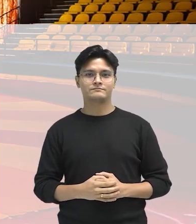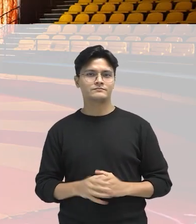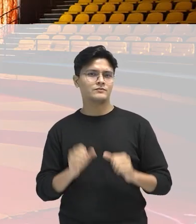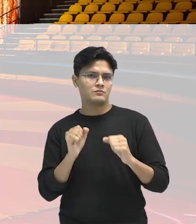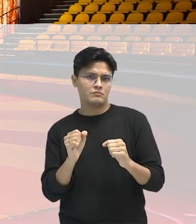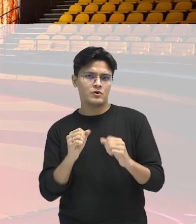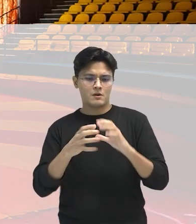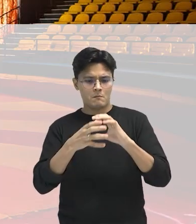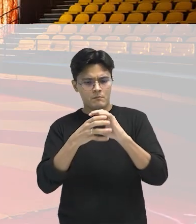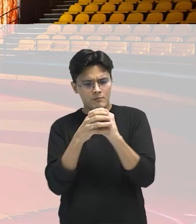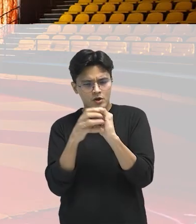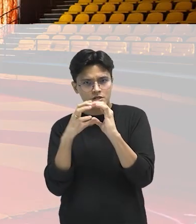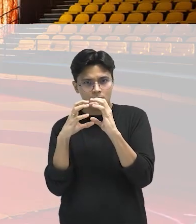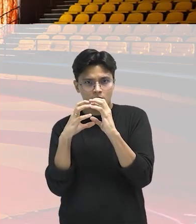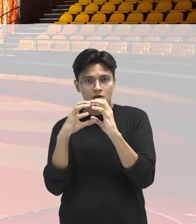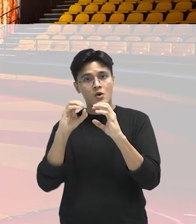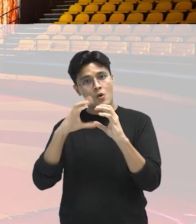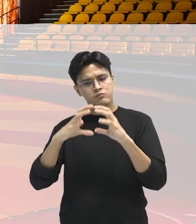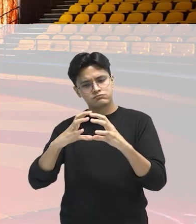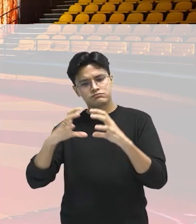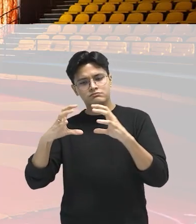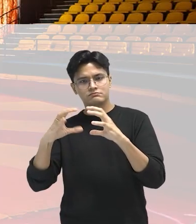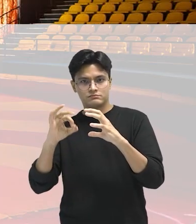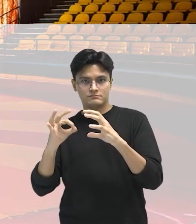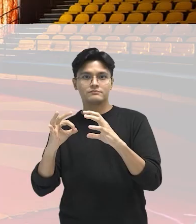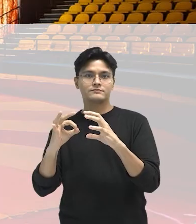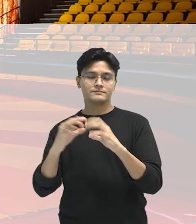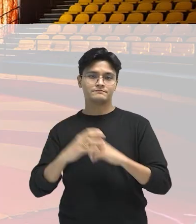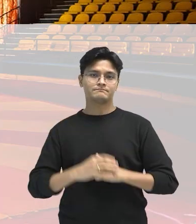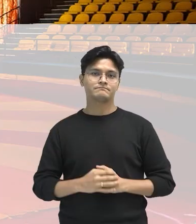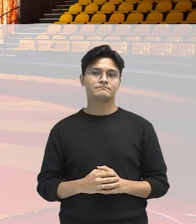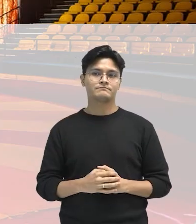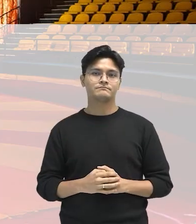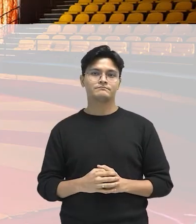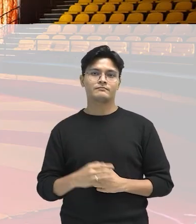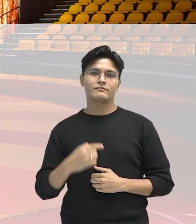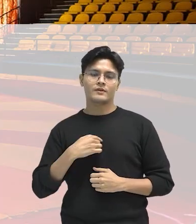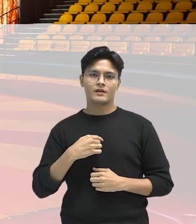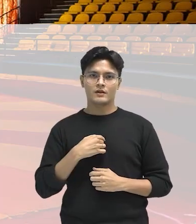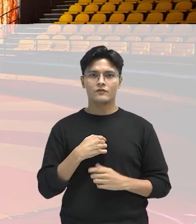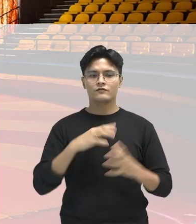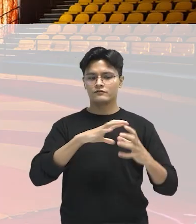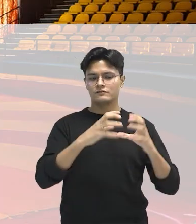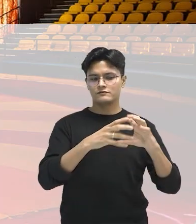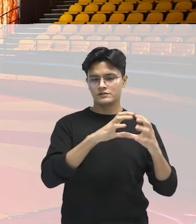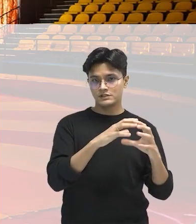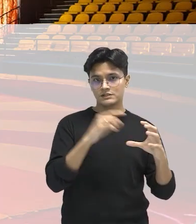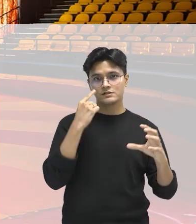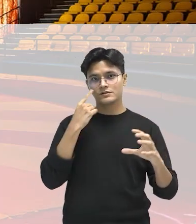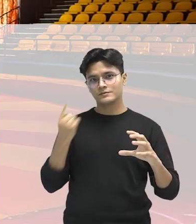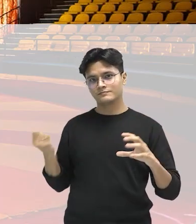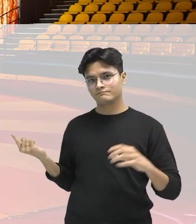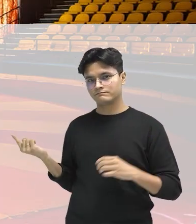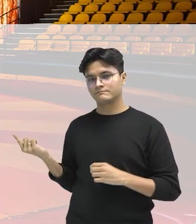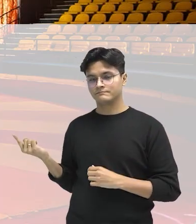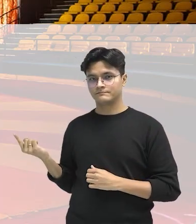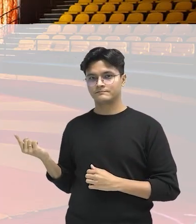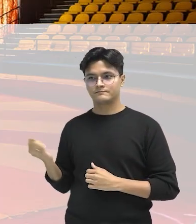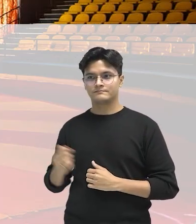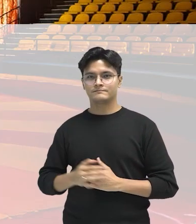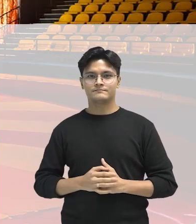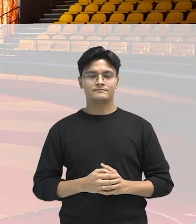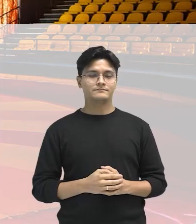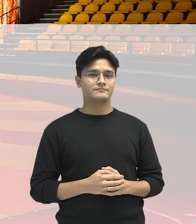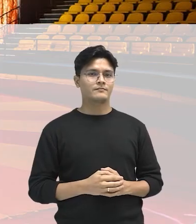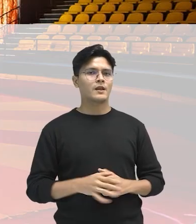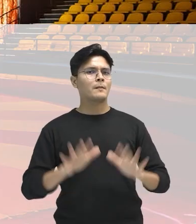Pode ser uma bolinha pequena ou uma bolinha maior. Já tinha feito essa aqui para vocês observarem, ó. Ela tá um pouquinho maior, não é